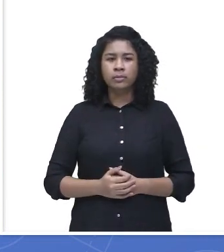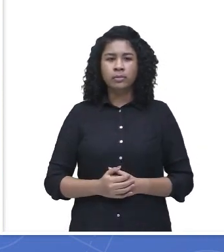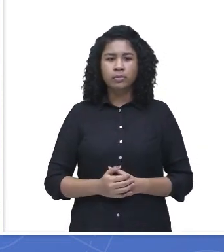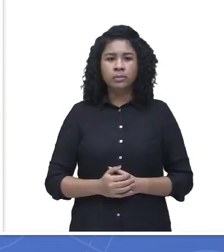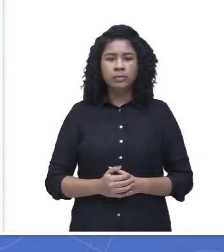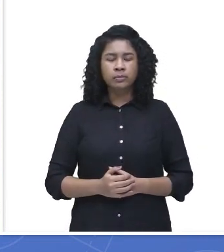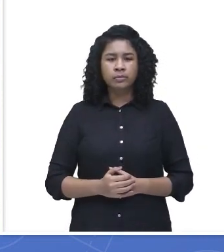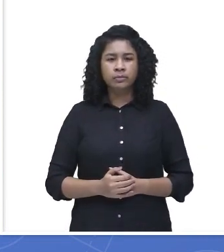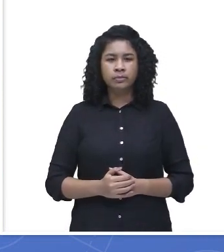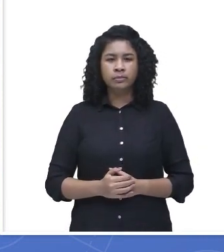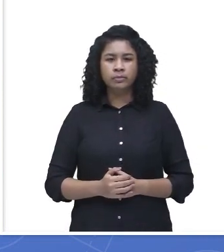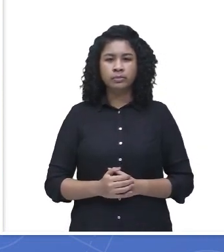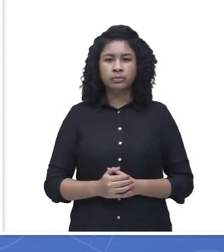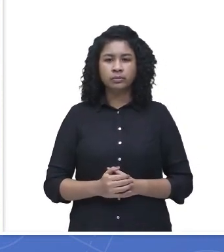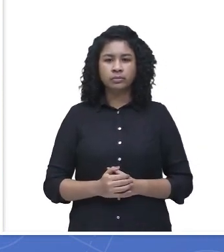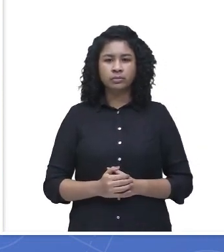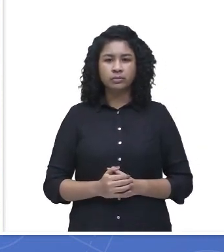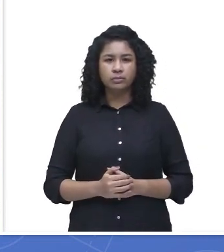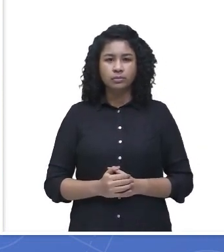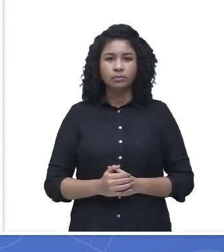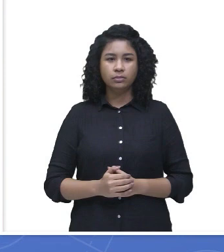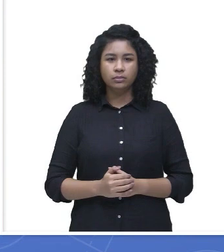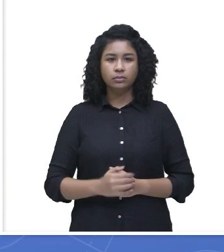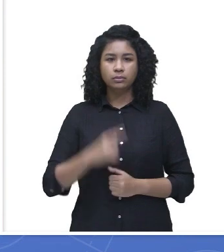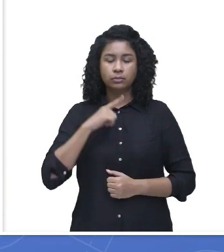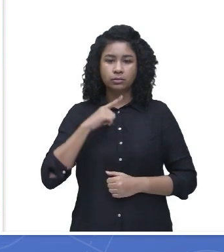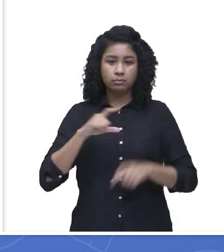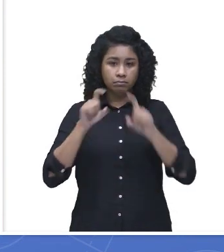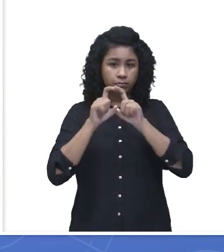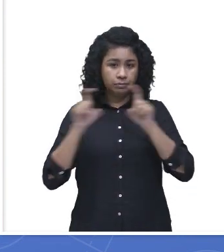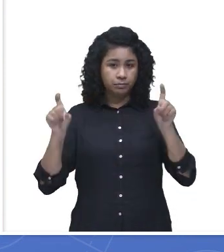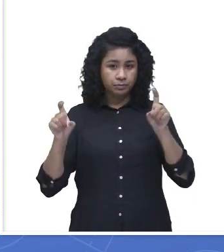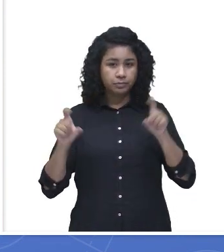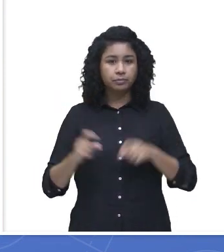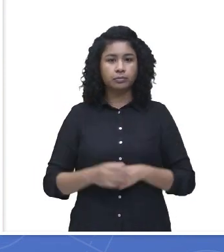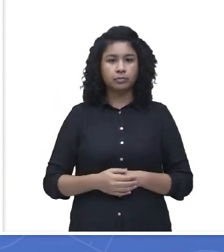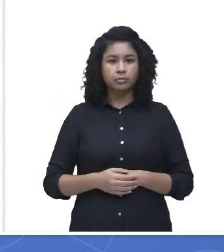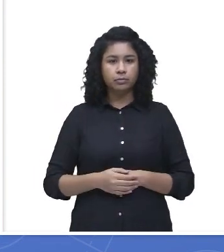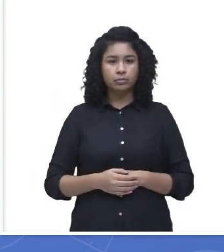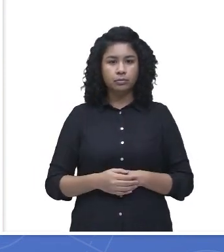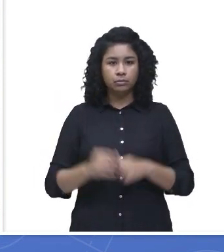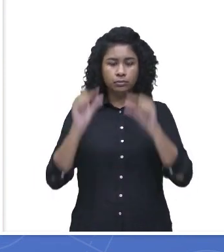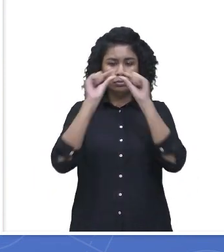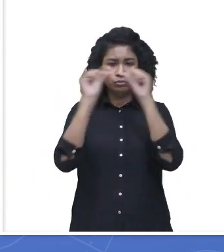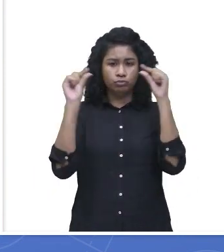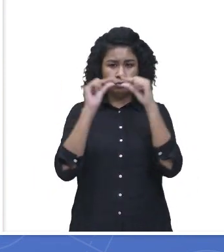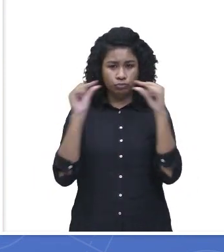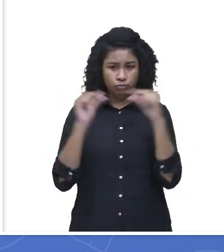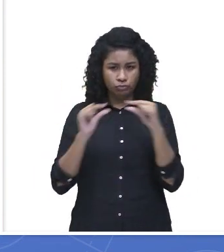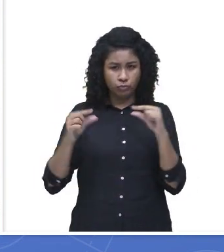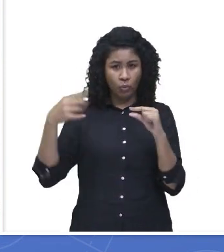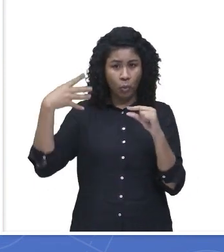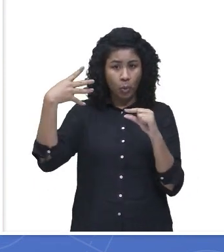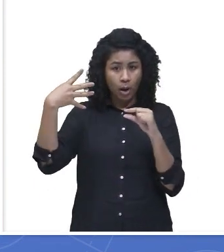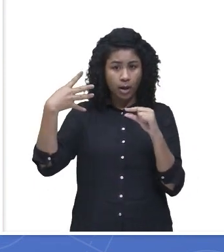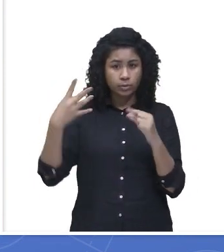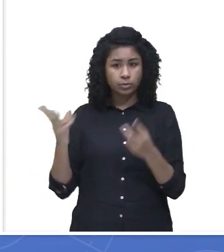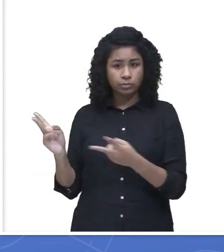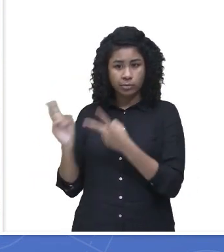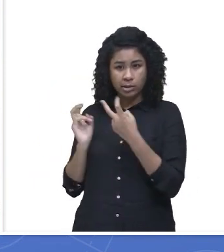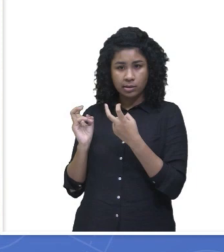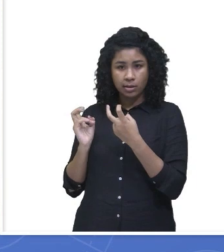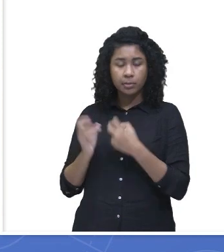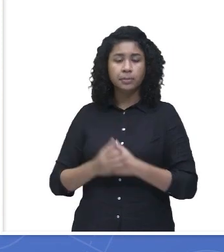aí o poema, nós temos essa estrofe, né? Quatro versos em uma estrofe, né? Então nós vamos ter